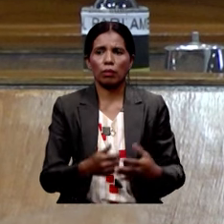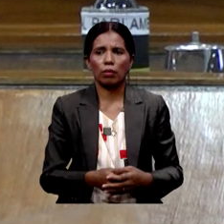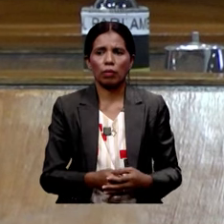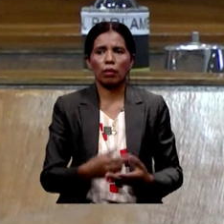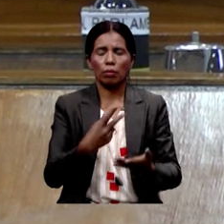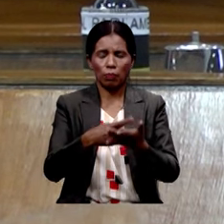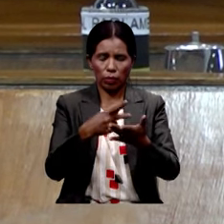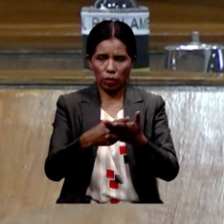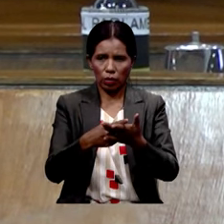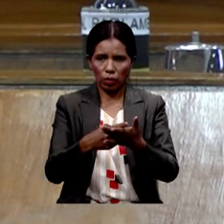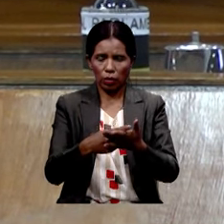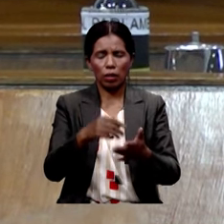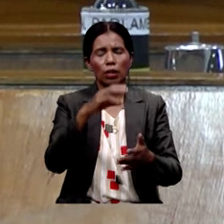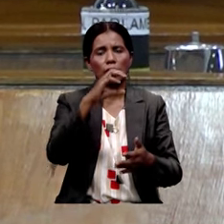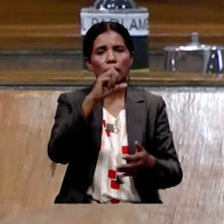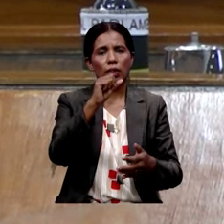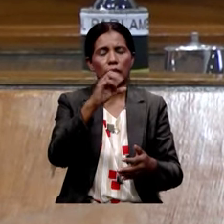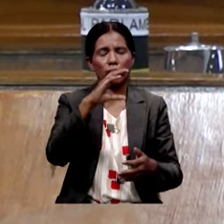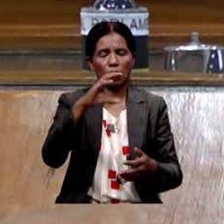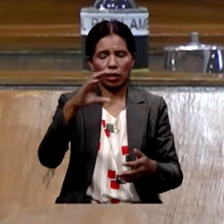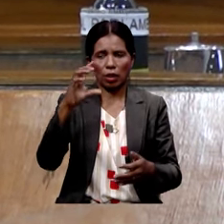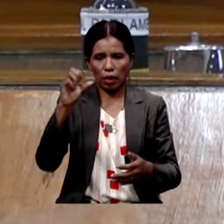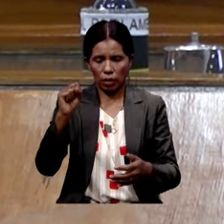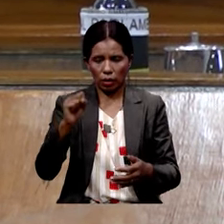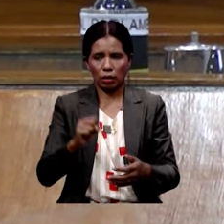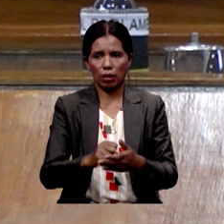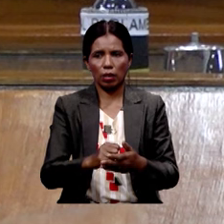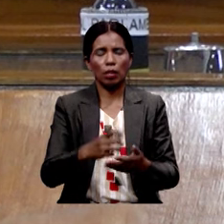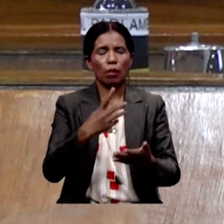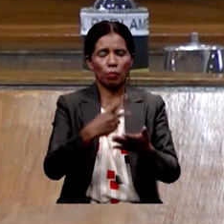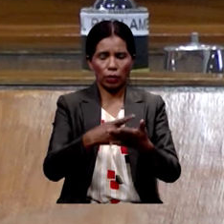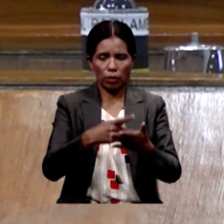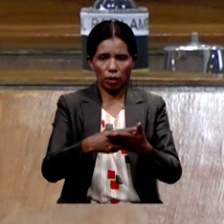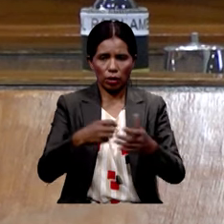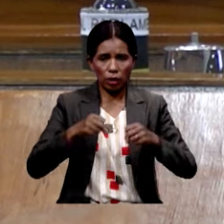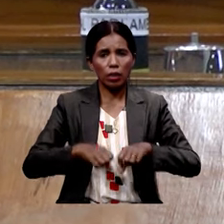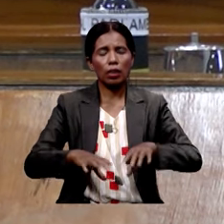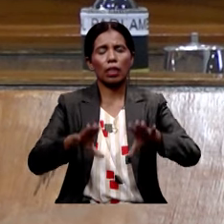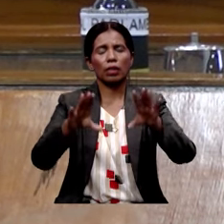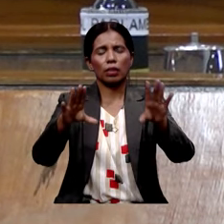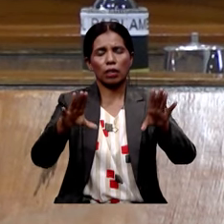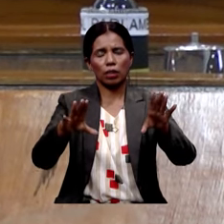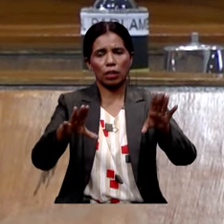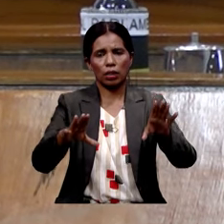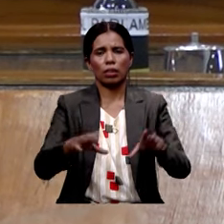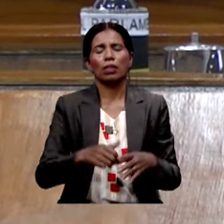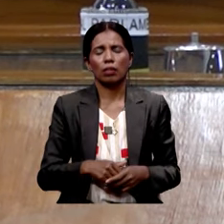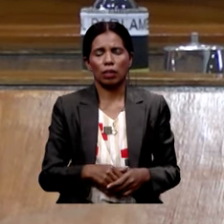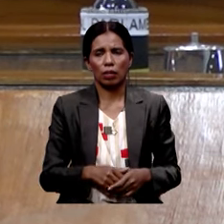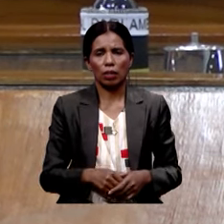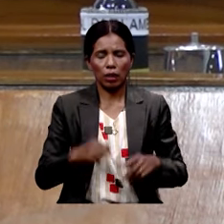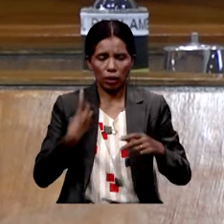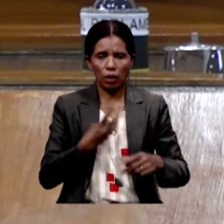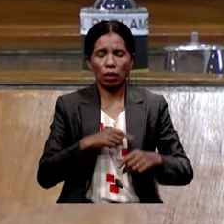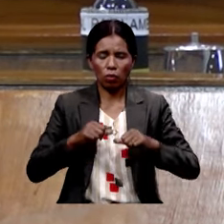projeto CCS. Né? Entre projeto Tassimane, na beca Ita, projeta, maca,